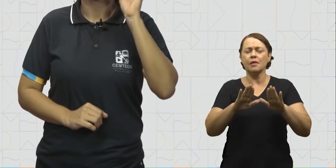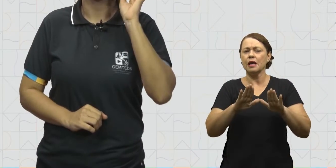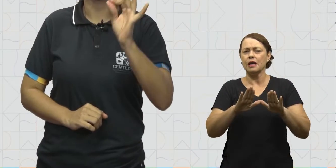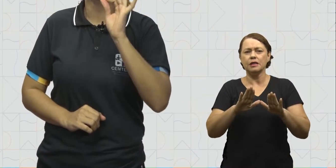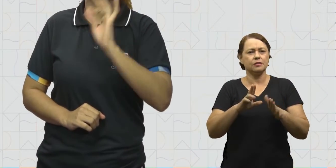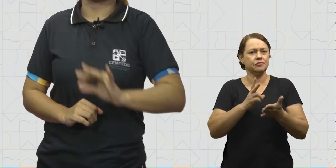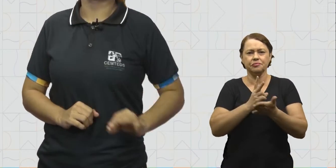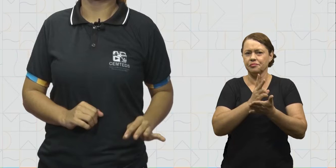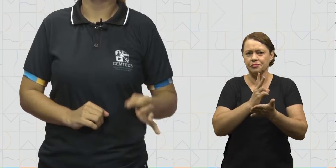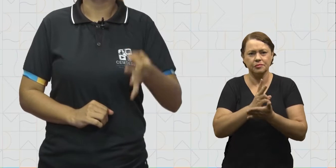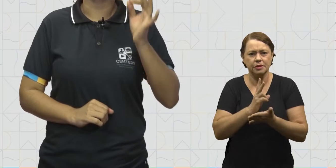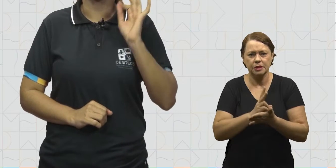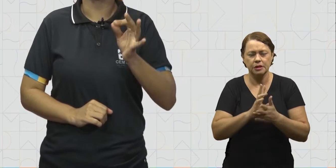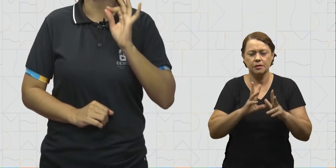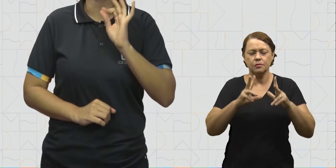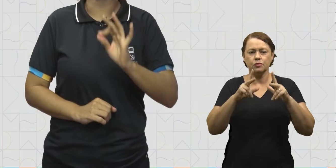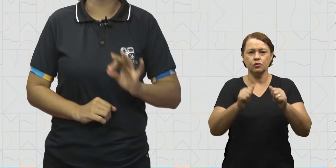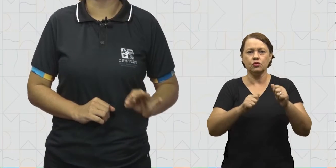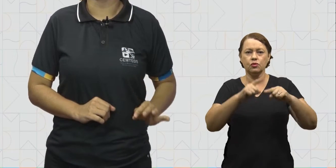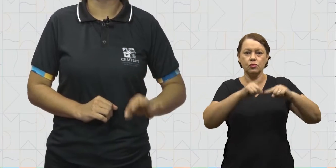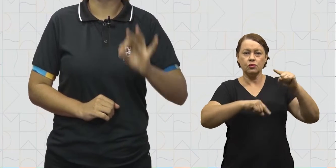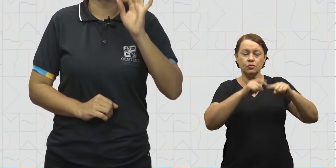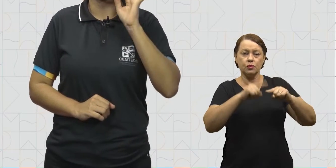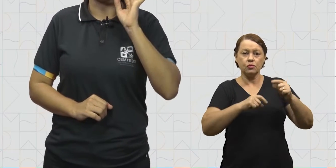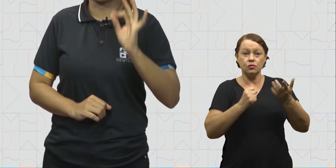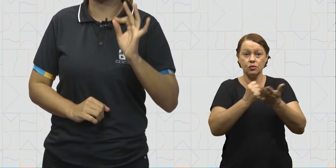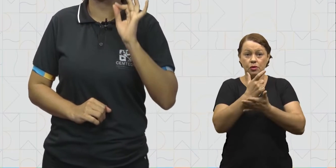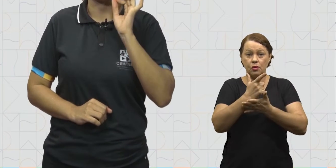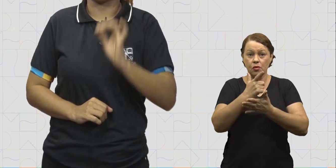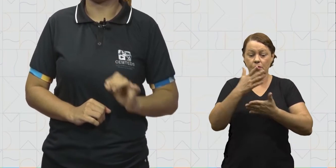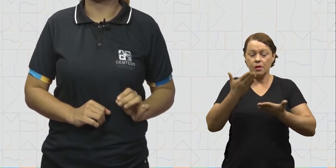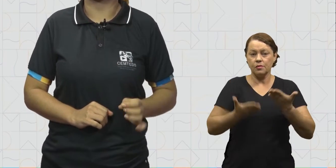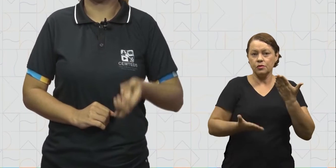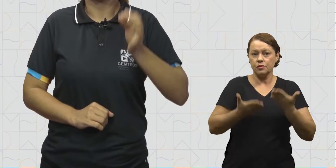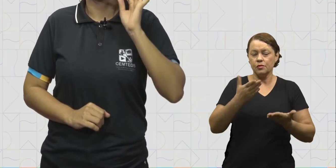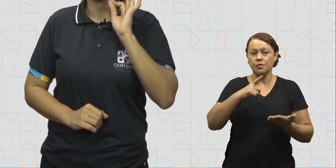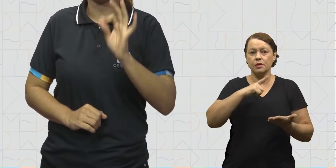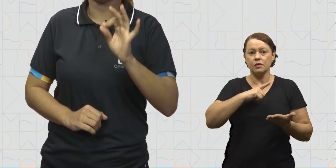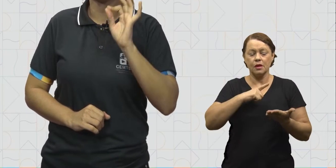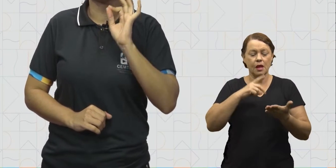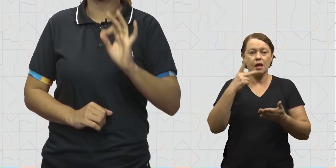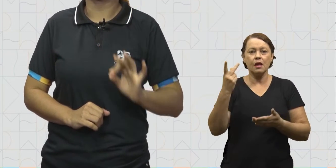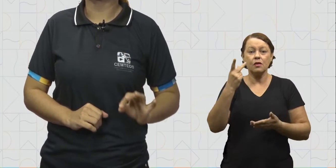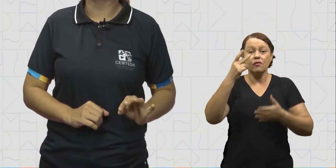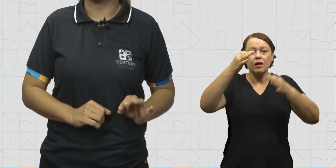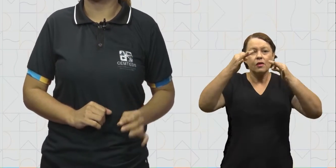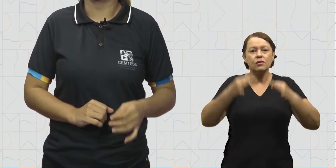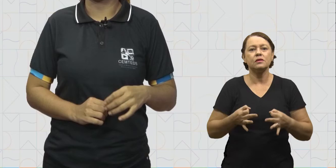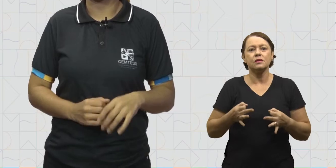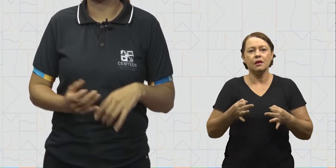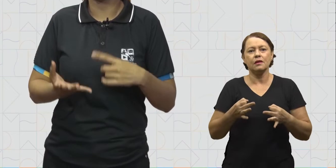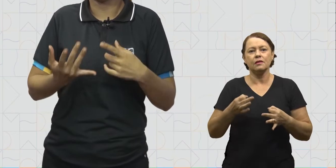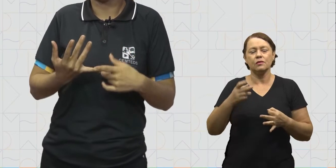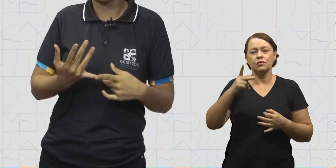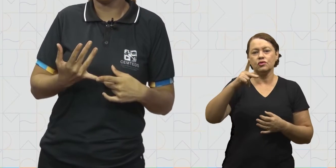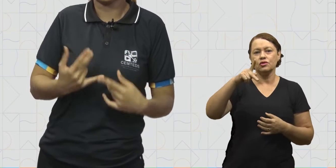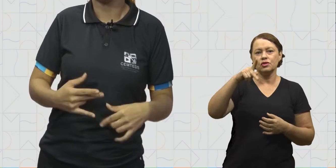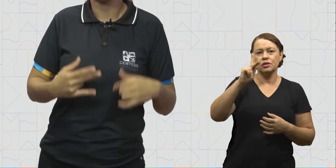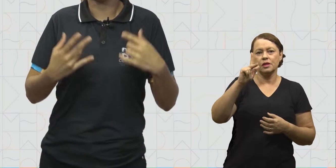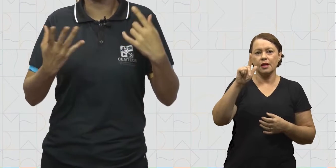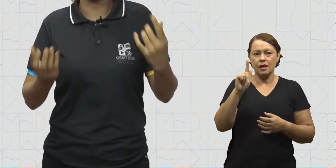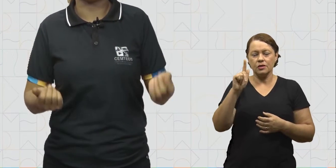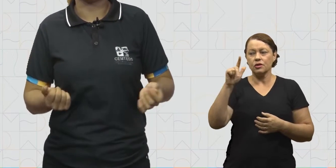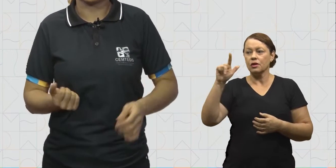Mas nem sempre todos os produtos que compramos por peso têm o valor exato em